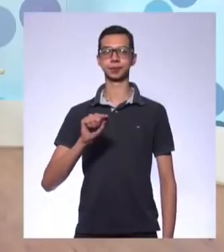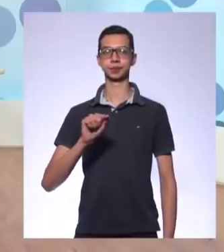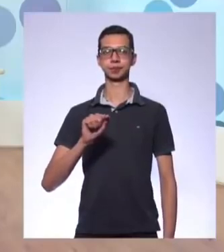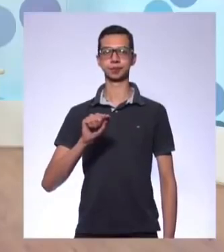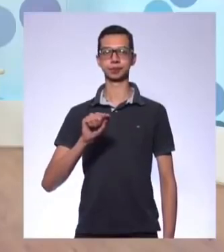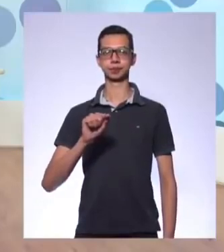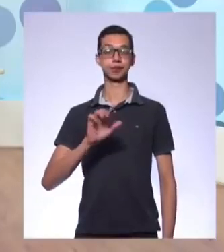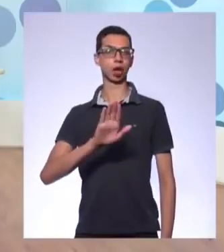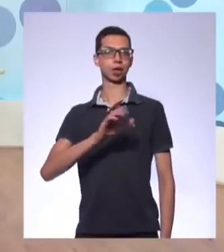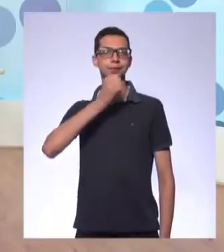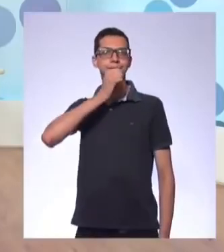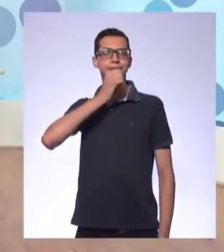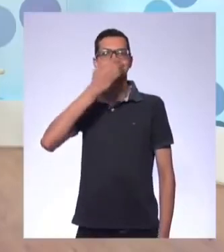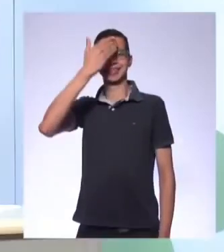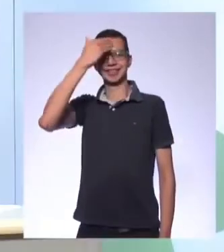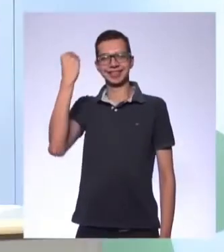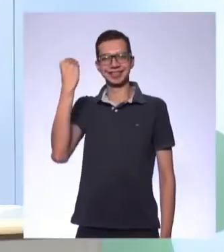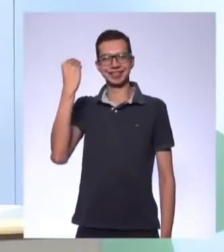Opa, o